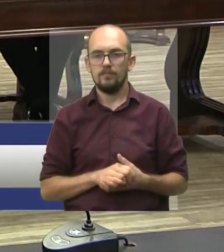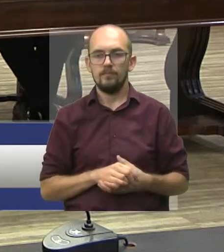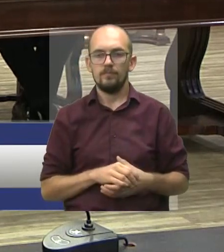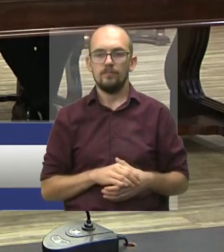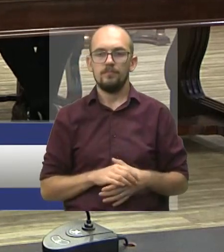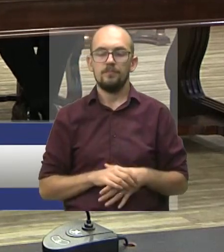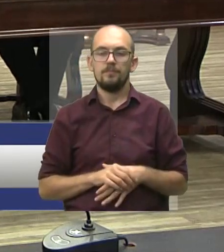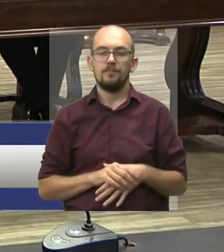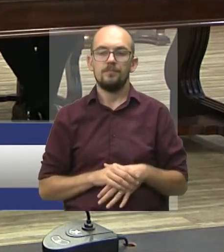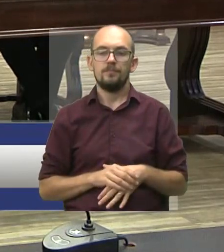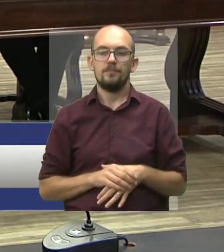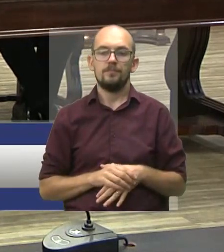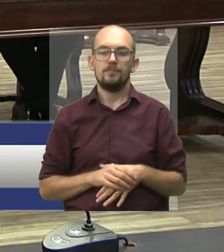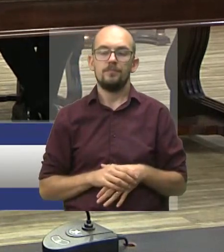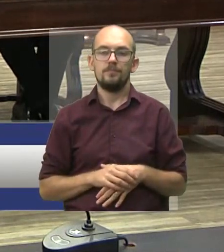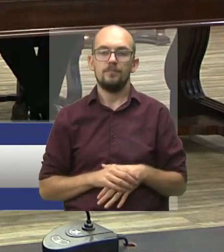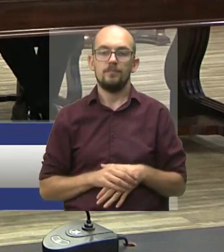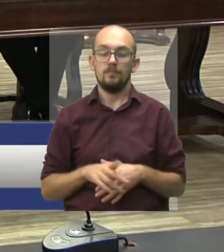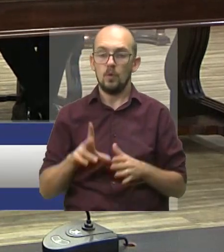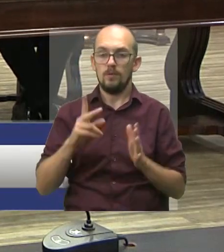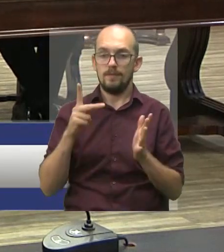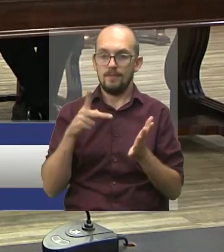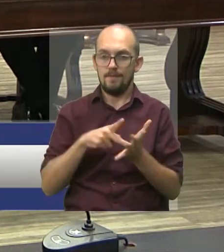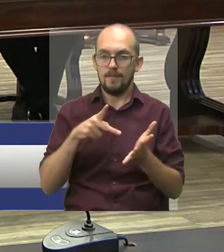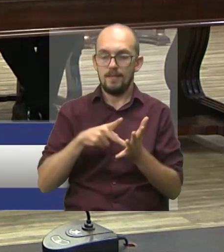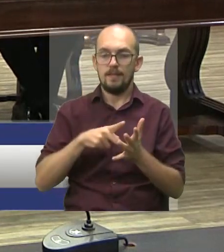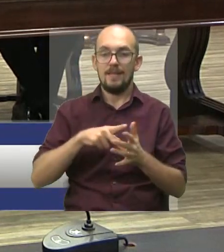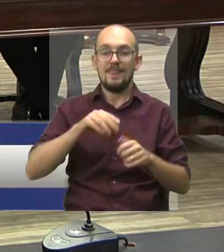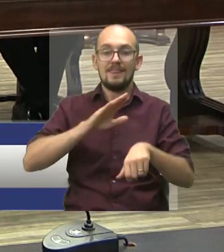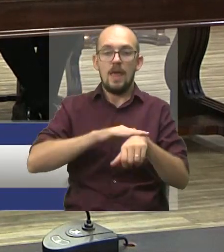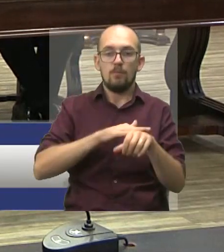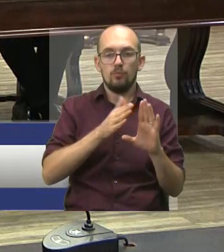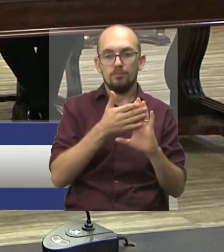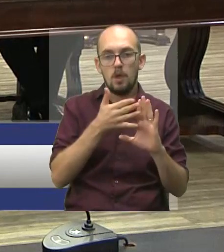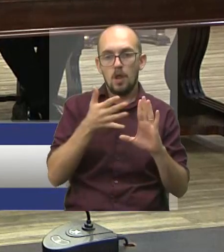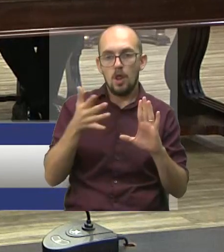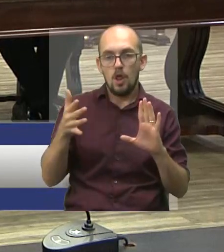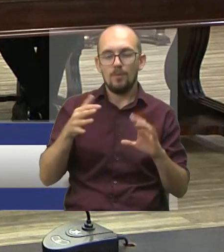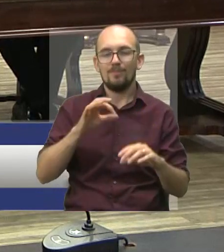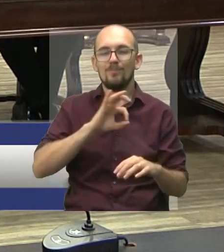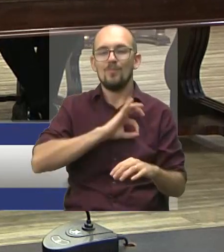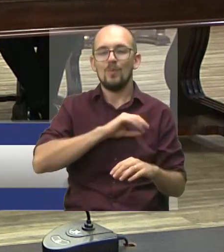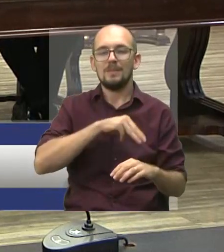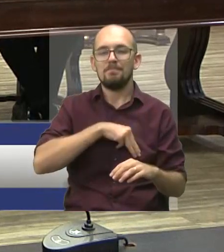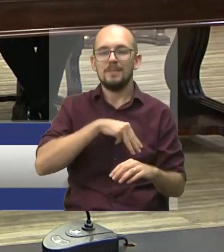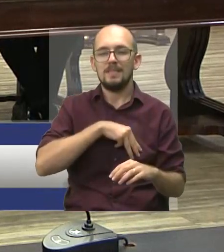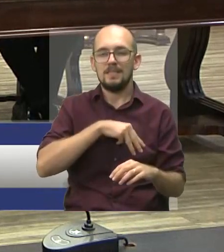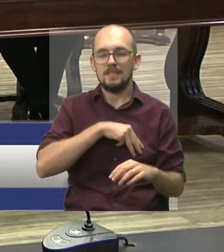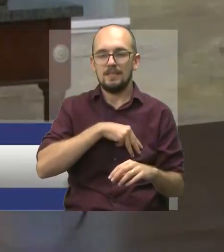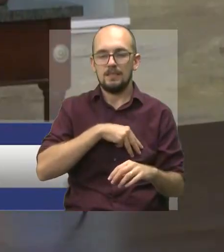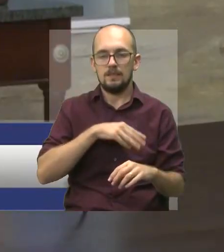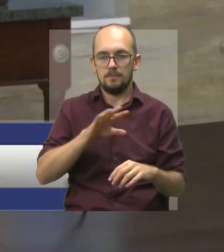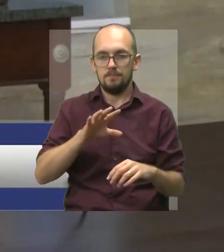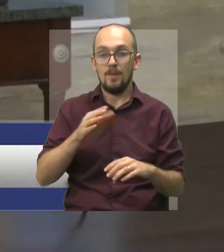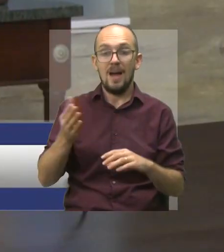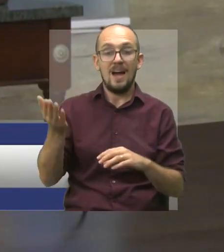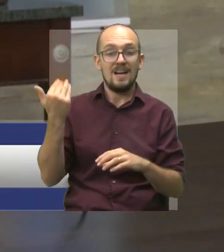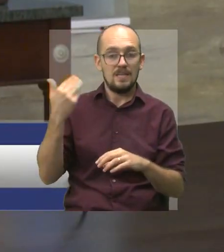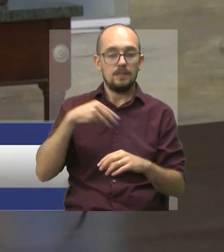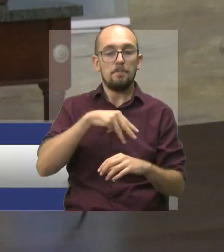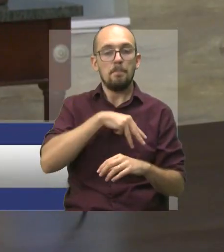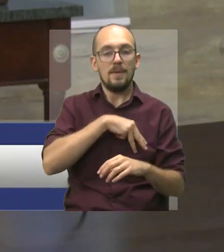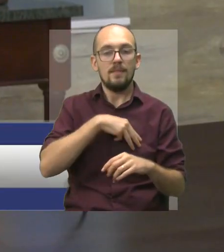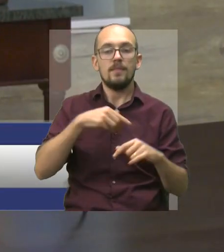Na verdade, o tempo de polícia mirim, antigamente existiam situações que o policial mirim ia trabalhar